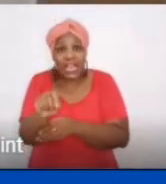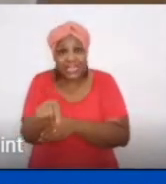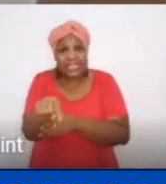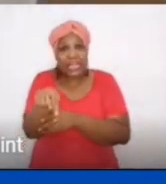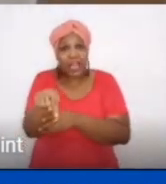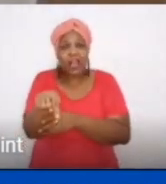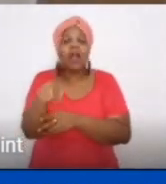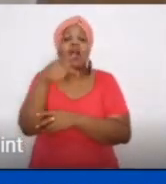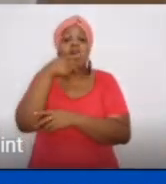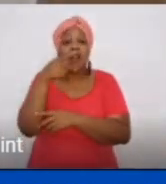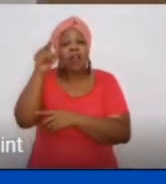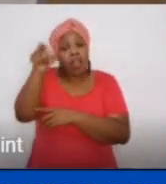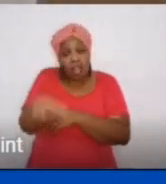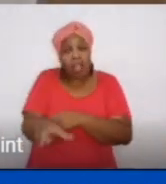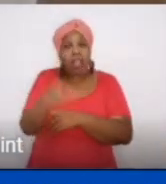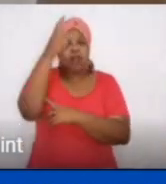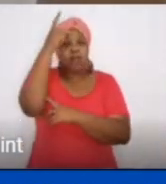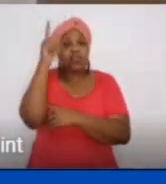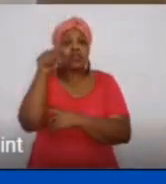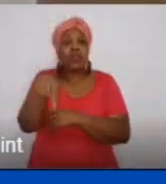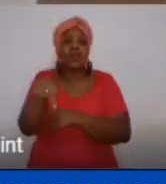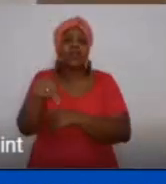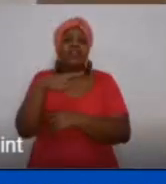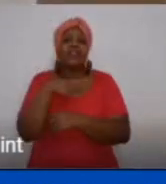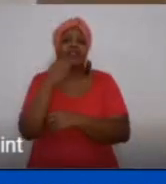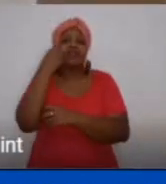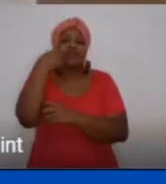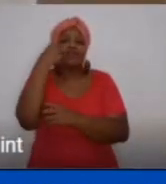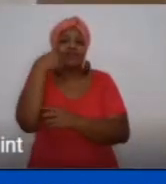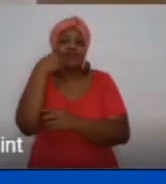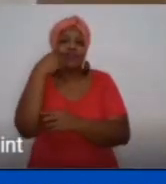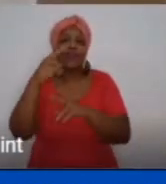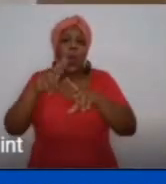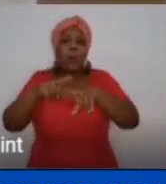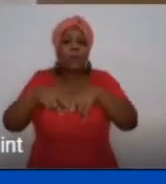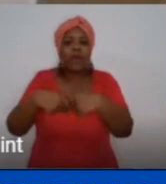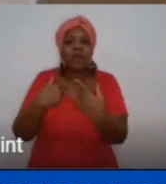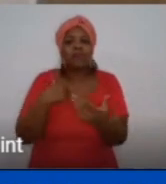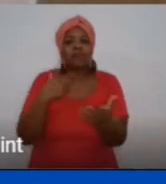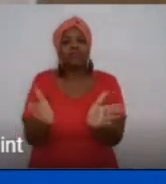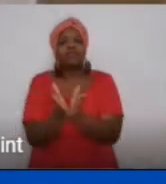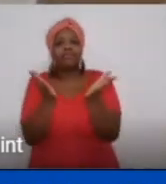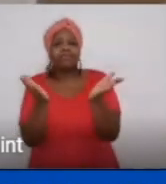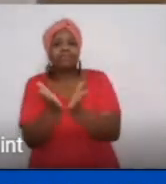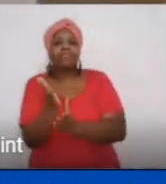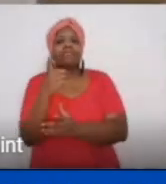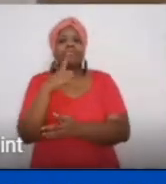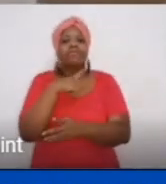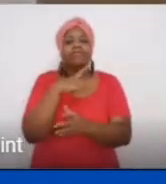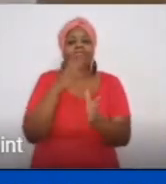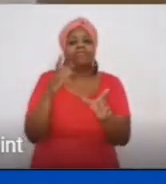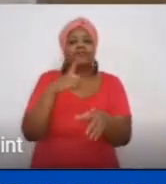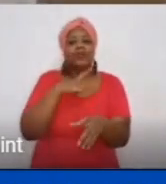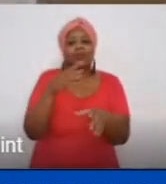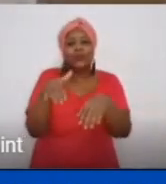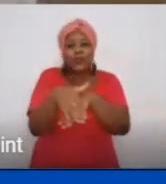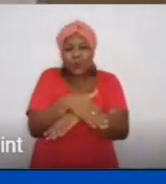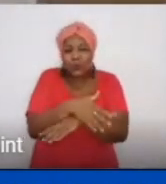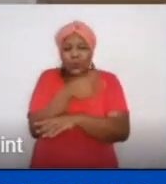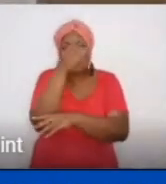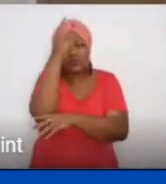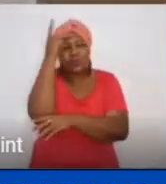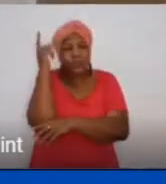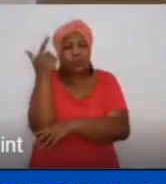são pessoas que estão vulnerabilizadas pelas suas condições de precariedade. Então, é preciso entender que